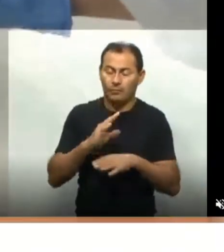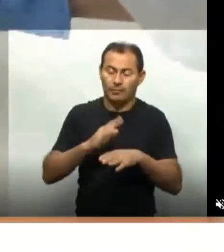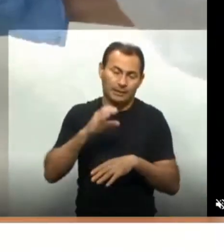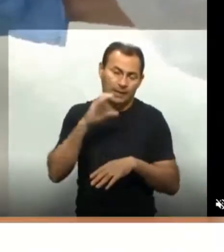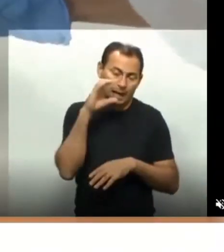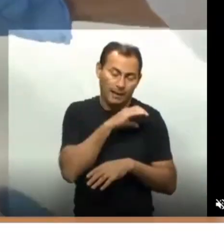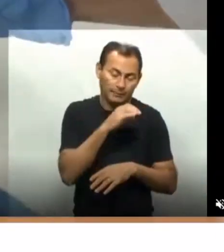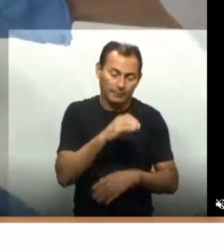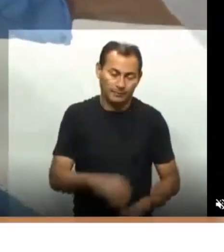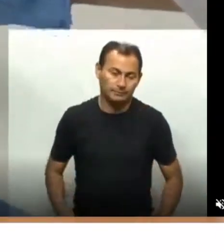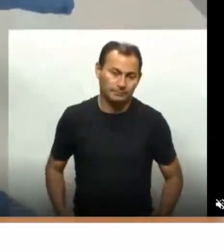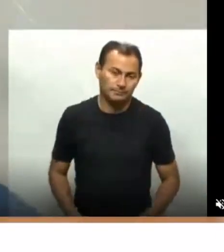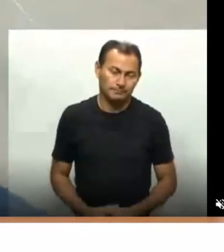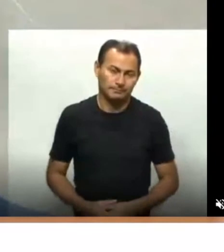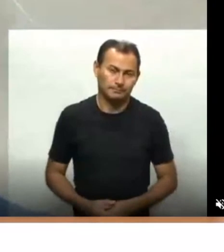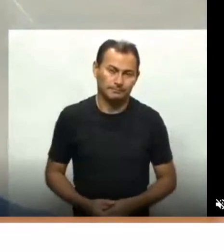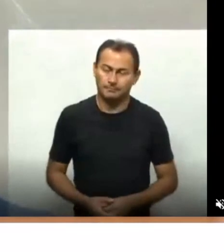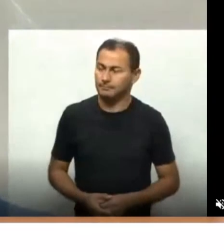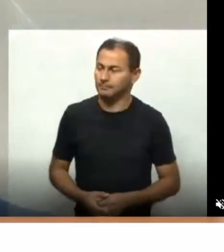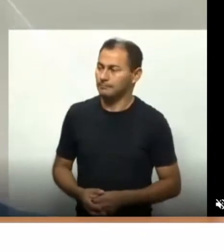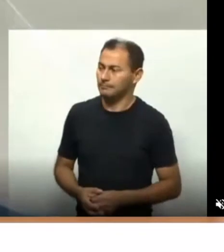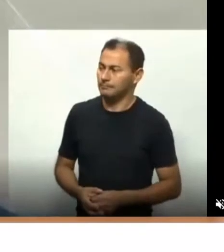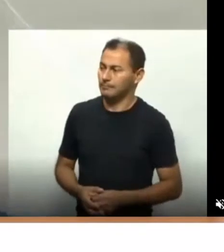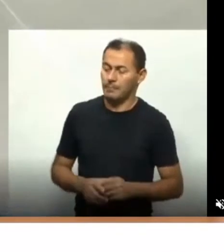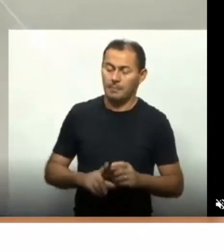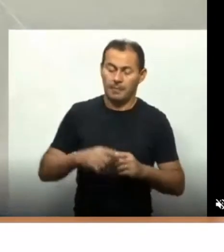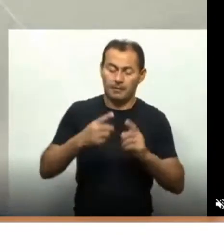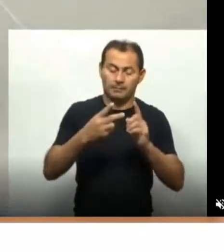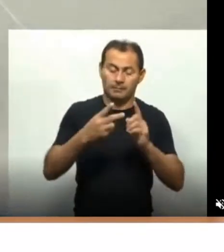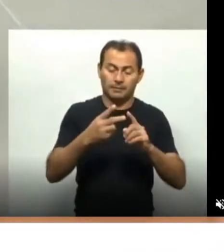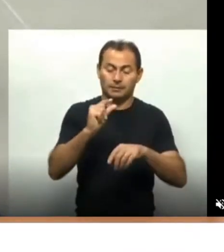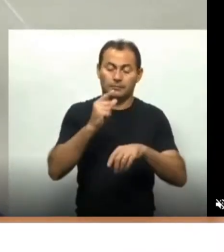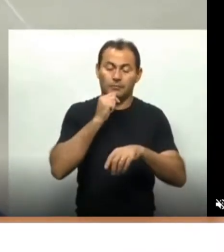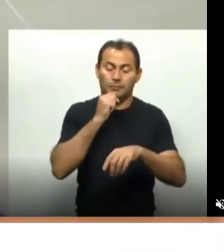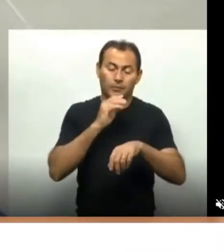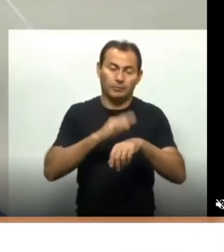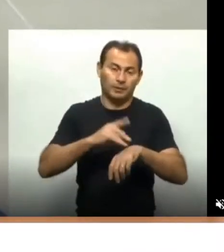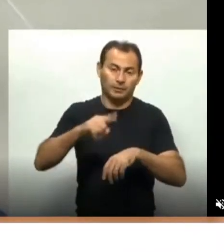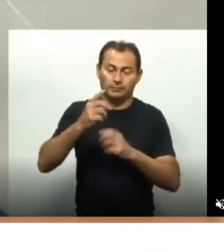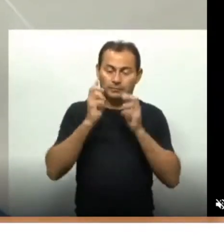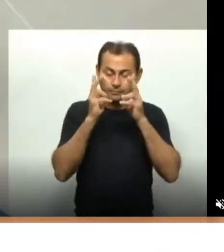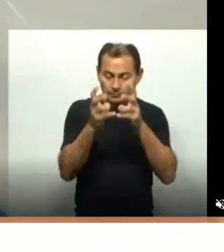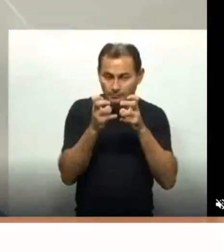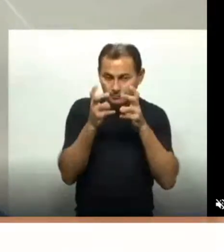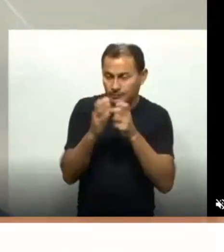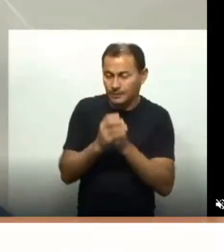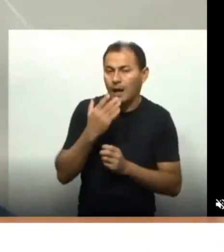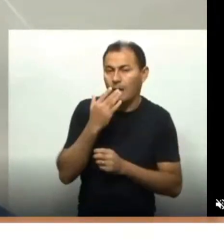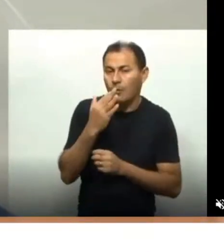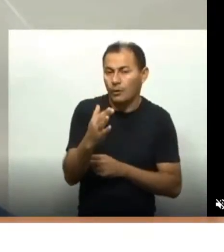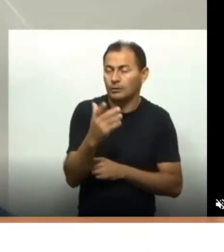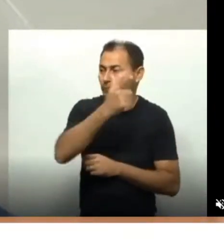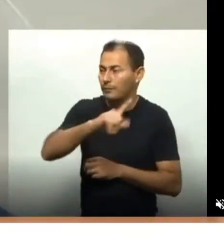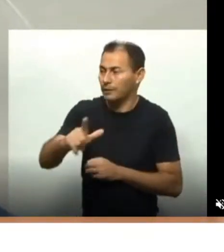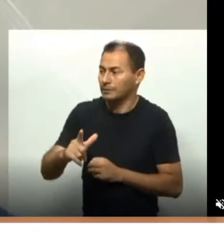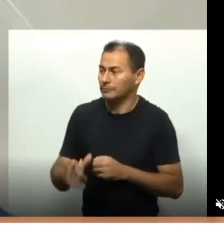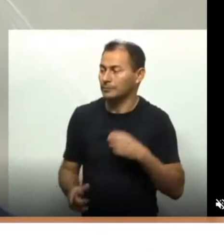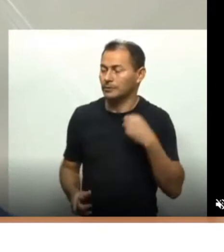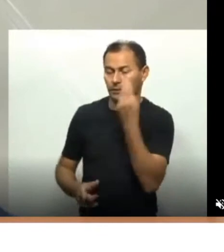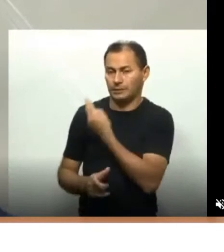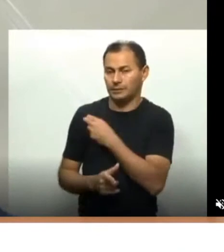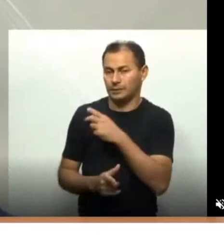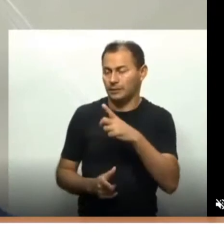já depois de um tempo, a gente vê dessa maneira.